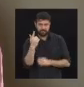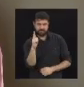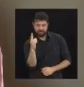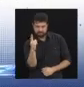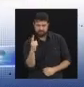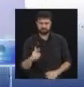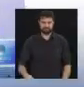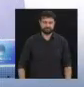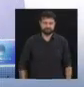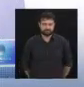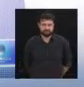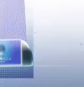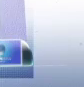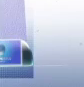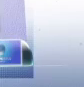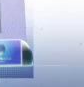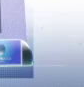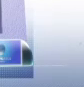já.